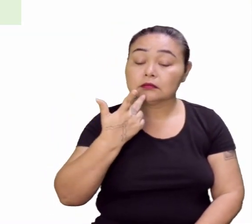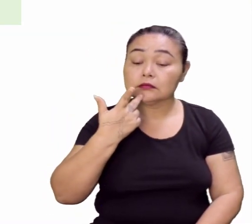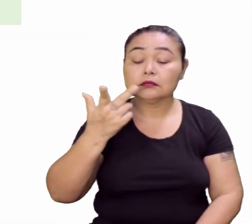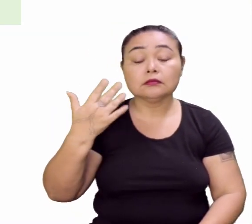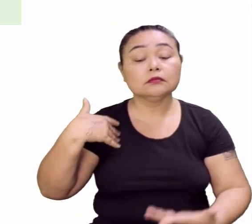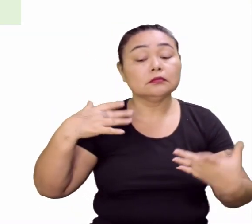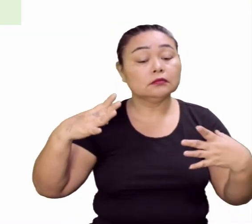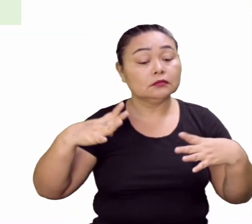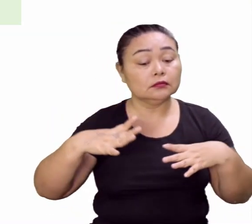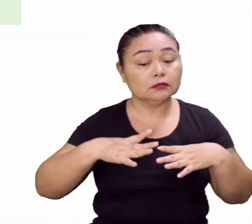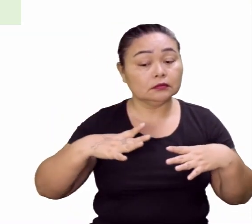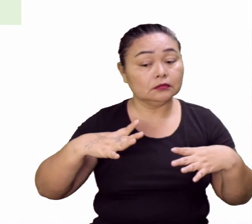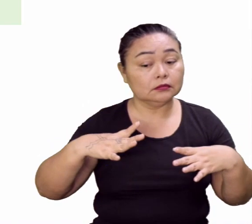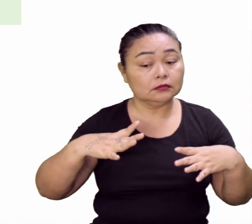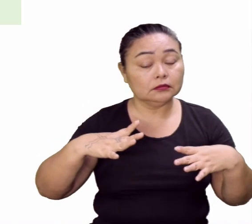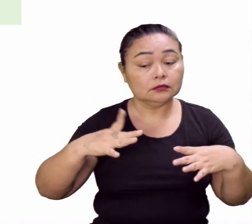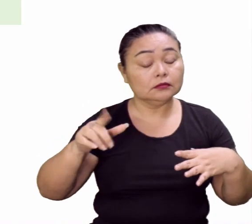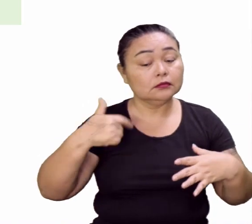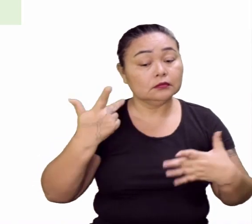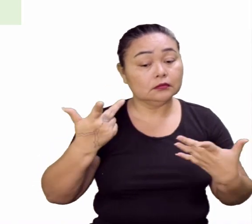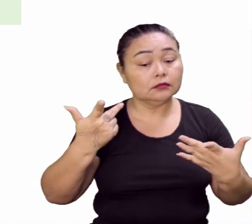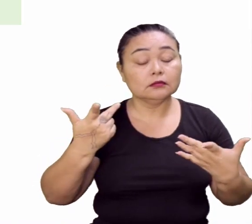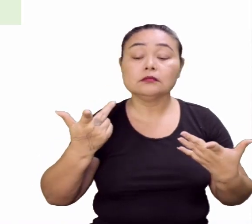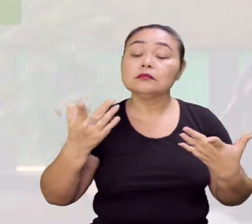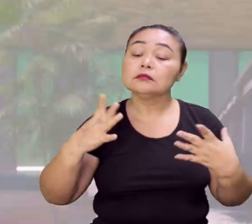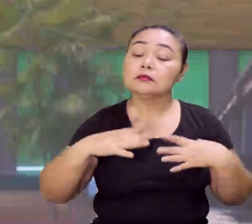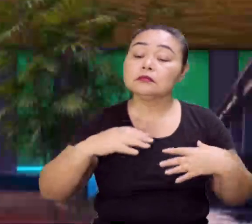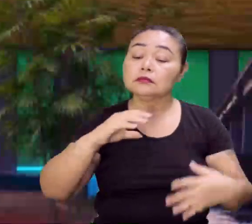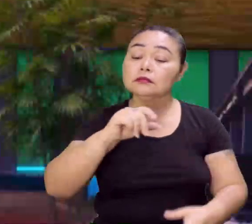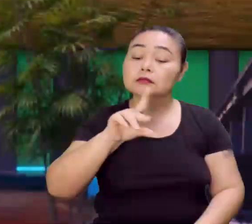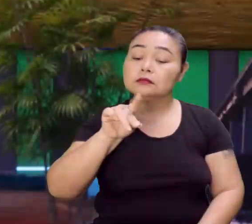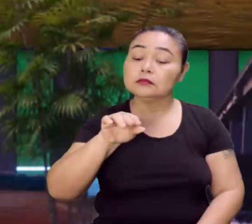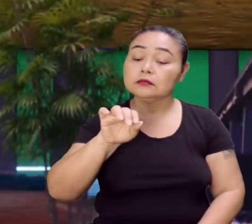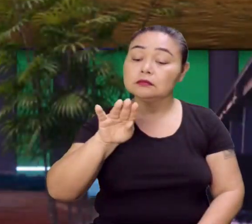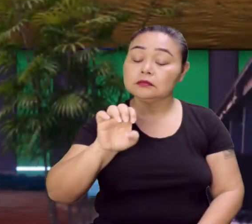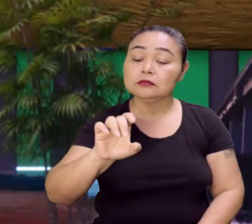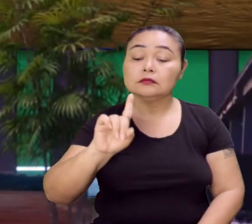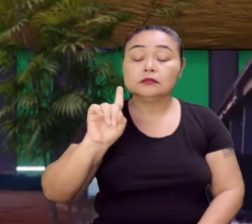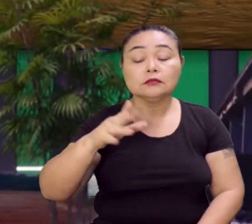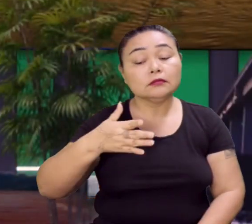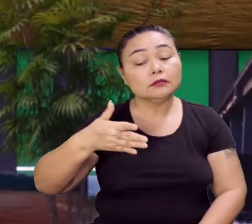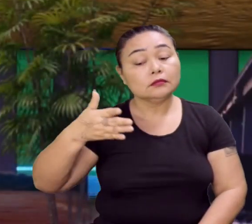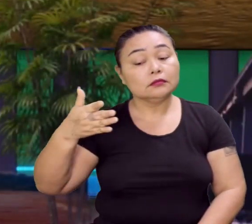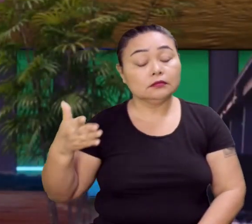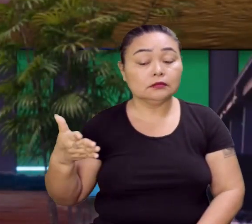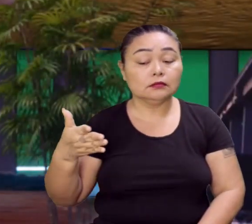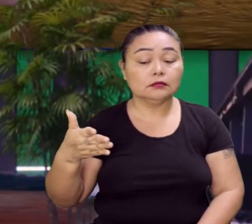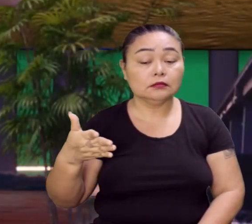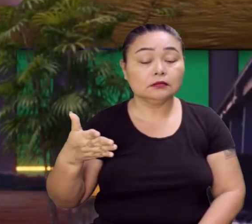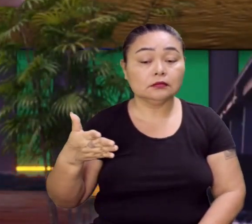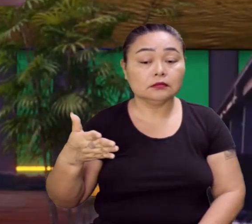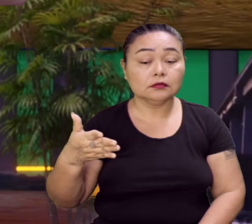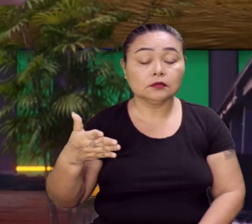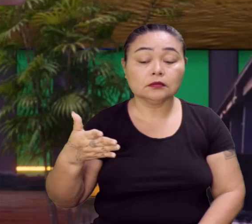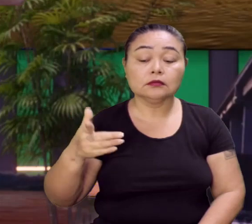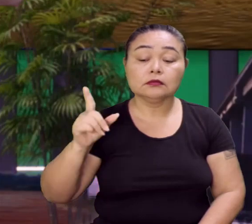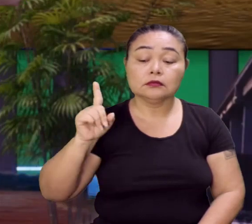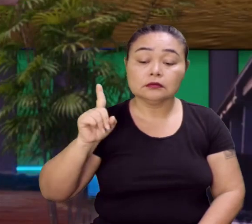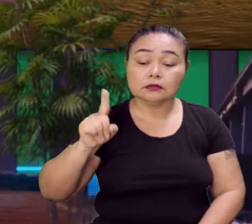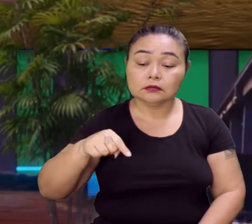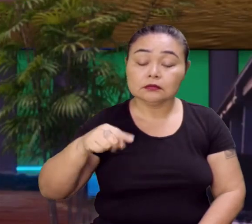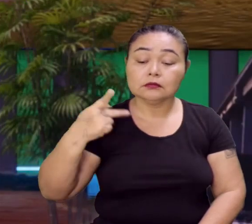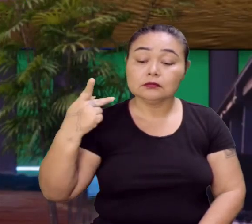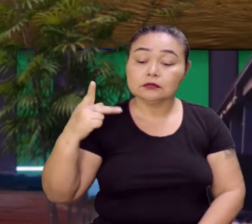cidade, vem com a gente, diretor. A cidade é a parte urbana